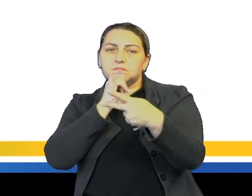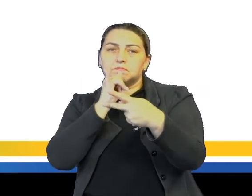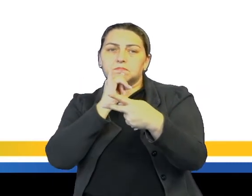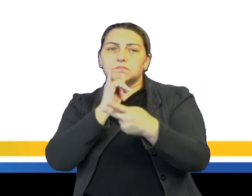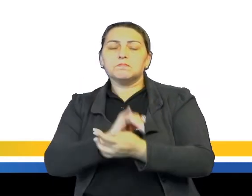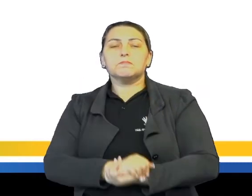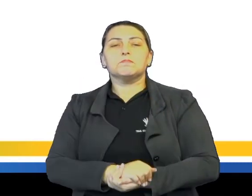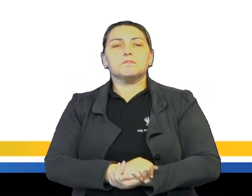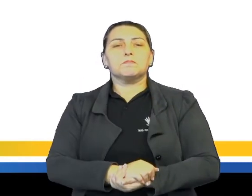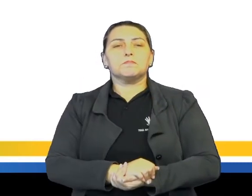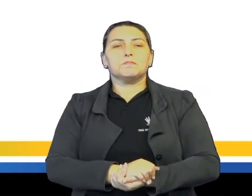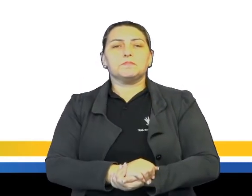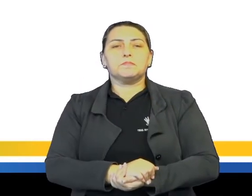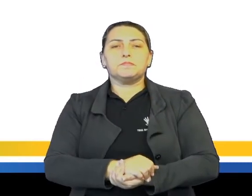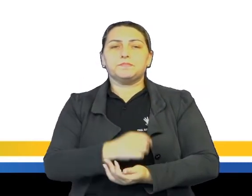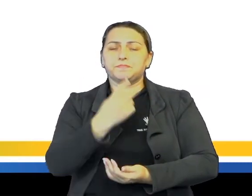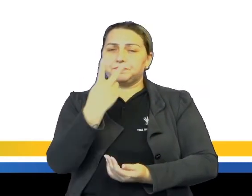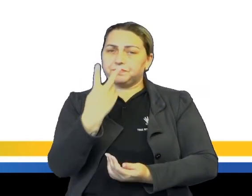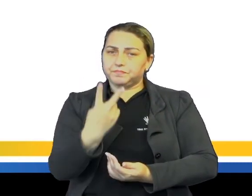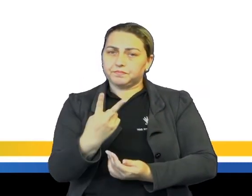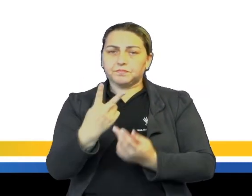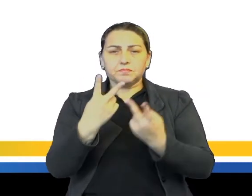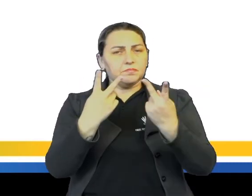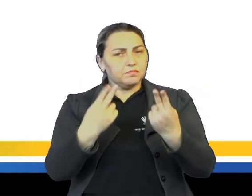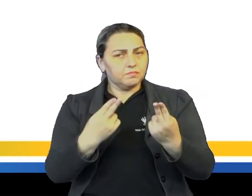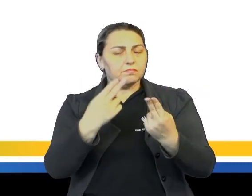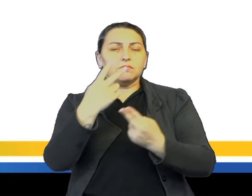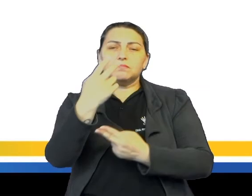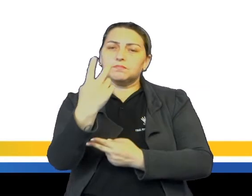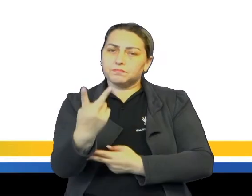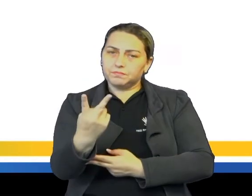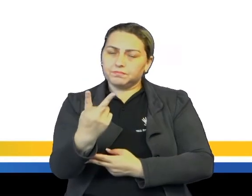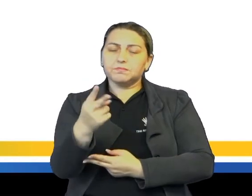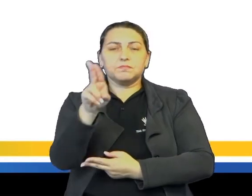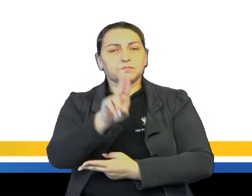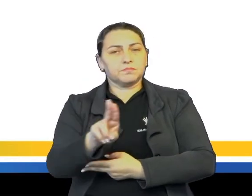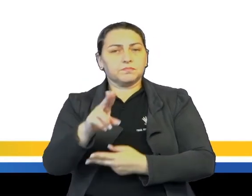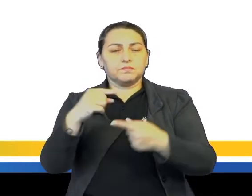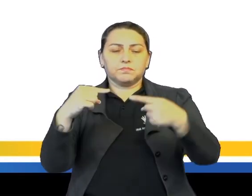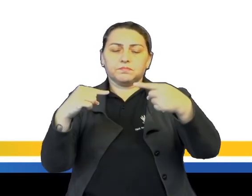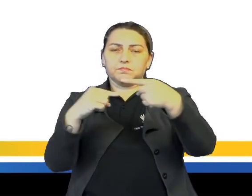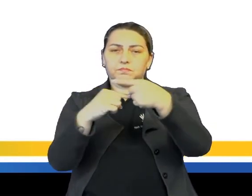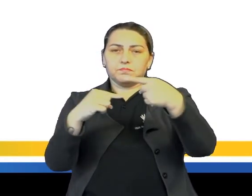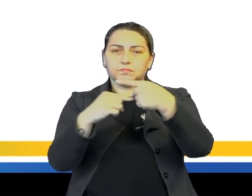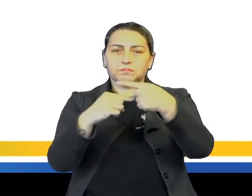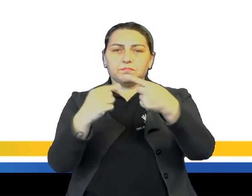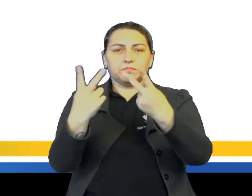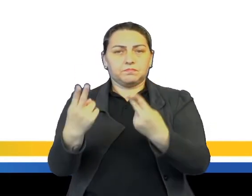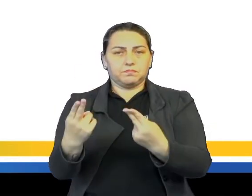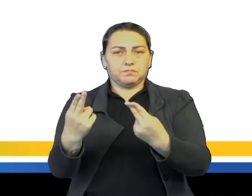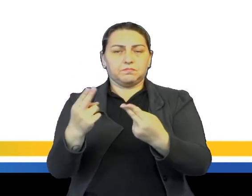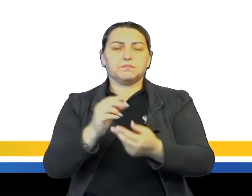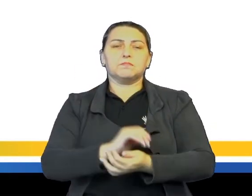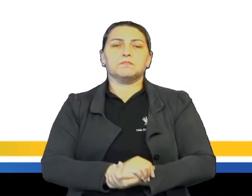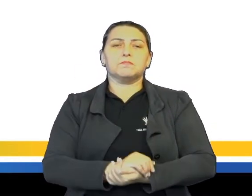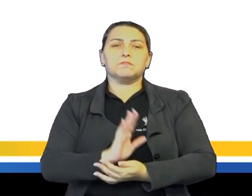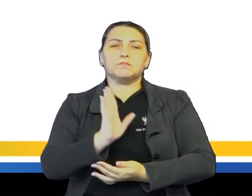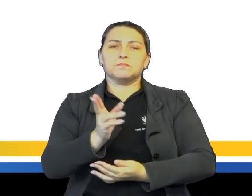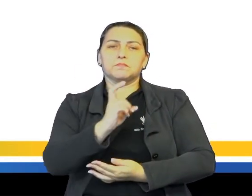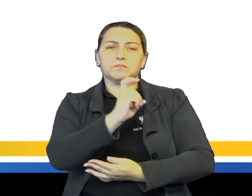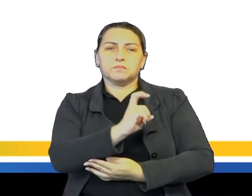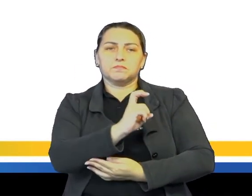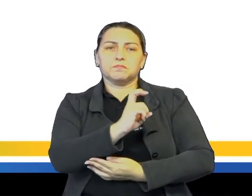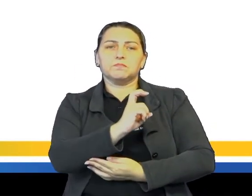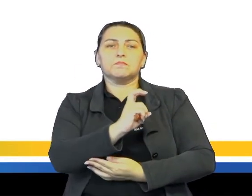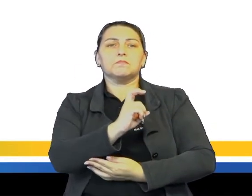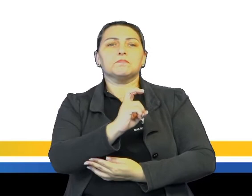exemplo. Coloquei ali o 2. 2 ele vai ser igual ao número 2, então a gente usa essa simbologia de igualdade. Já o 5